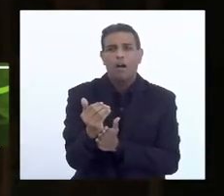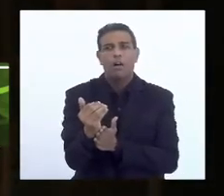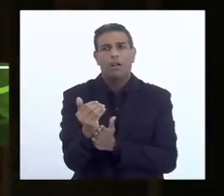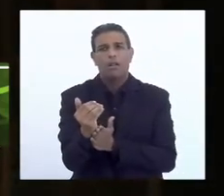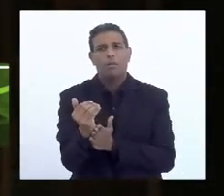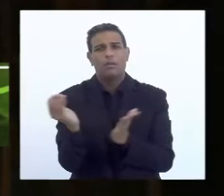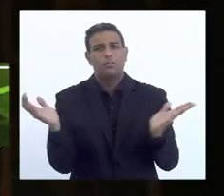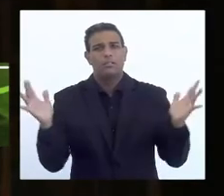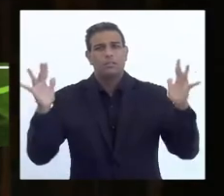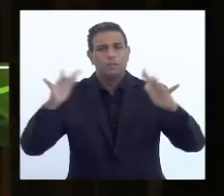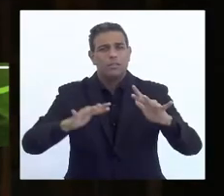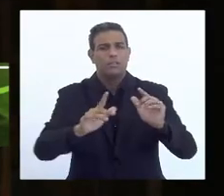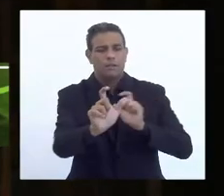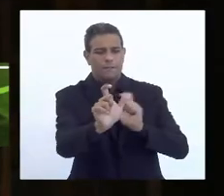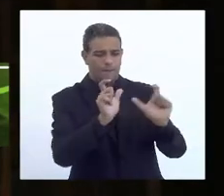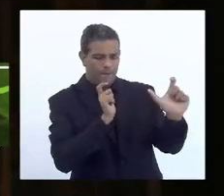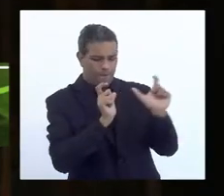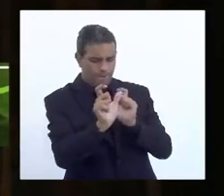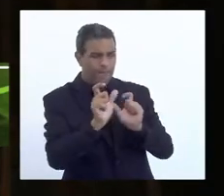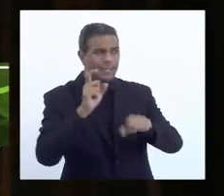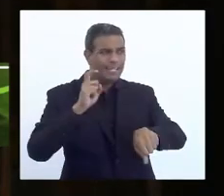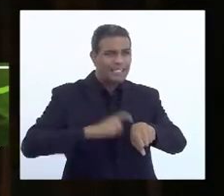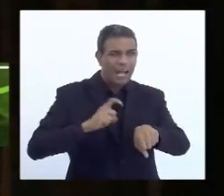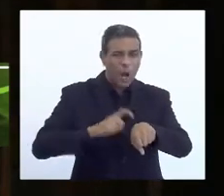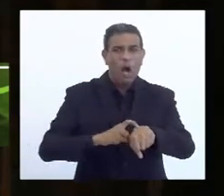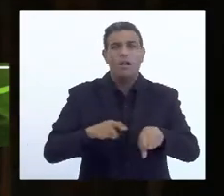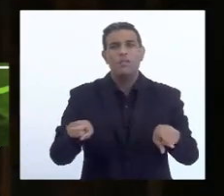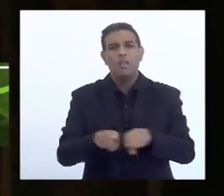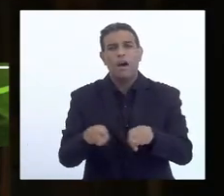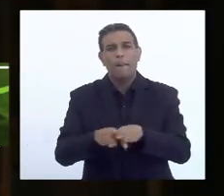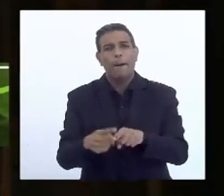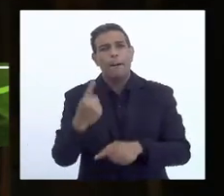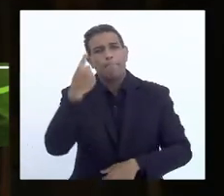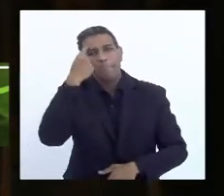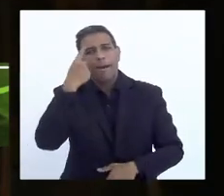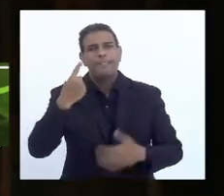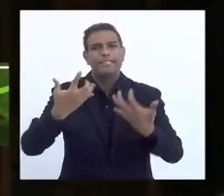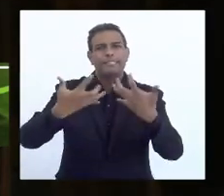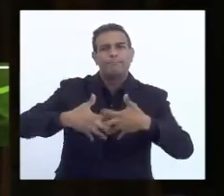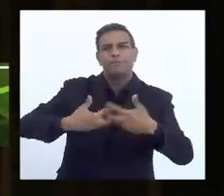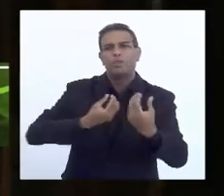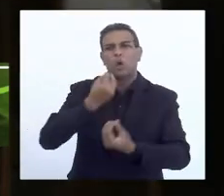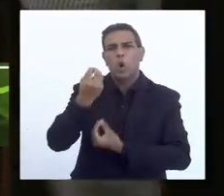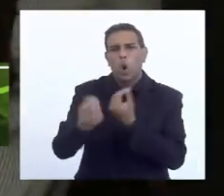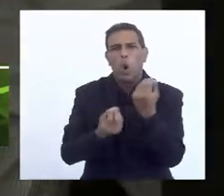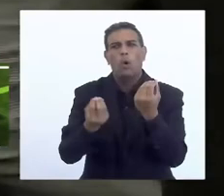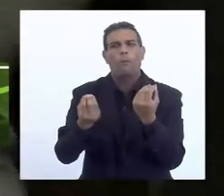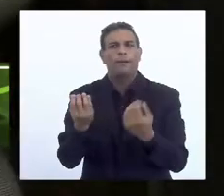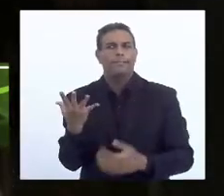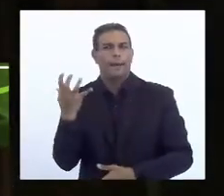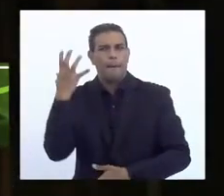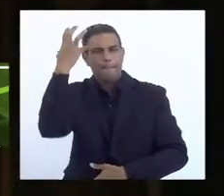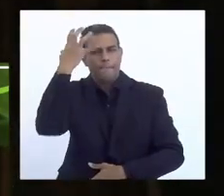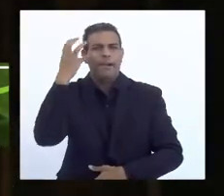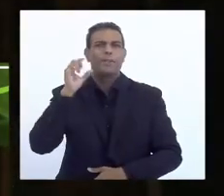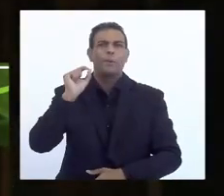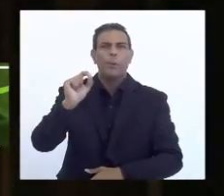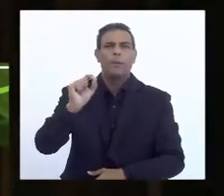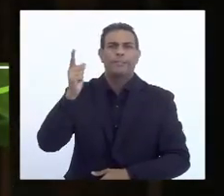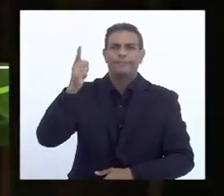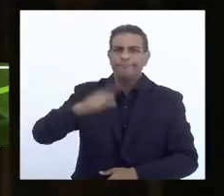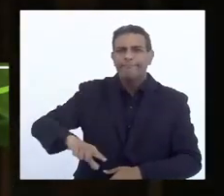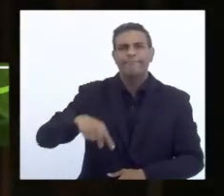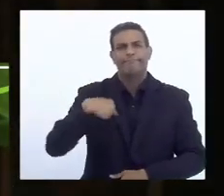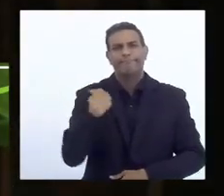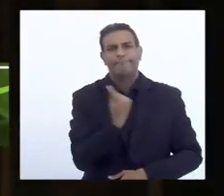direcionar todas as ofensas para mim imediatamente e a perguntar sobre a Marielle, né? E repetiam consecutivamente que